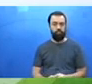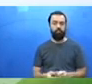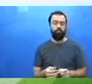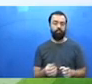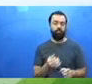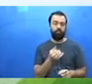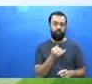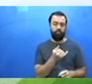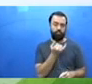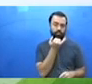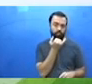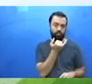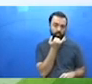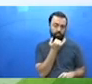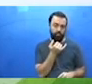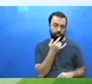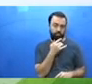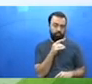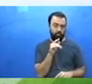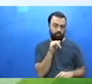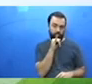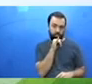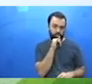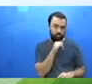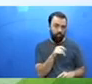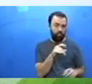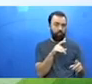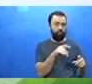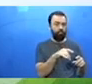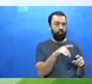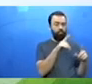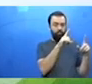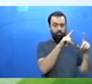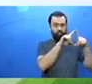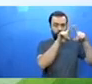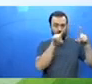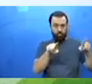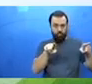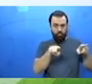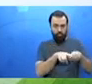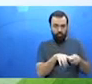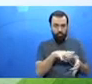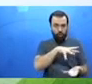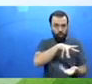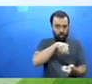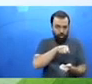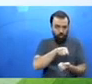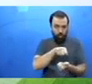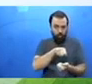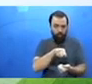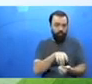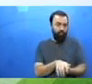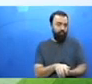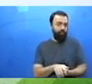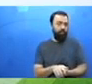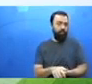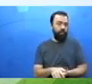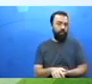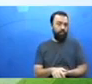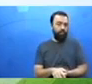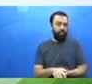Aqui nós temos representação, olha aqui, ó, o triângulo inteiro, sem divisão, então ele é o número 1,